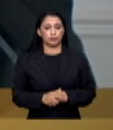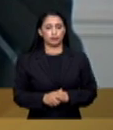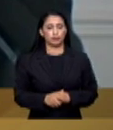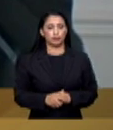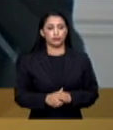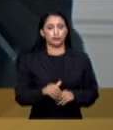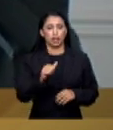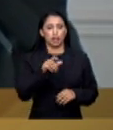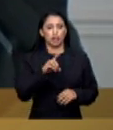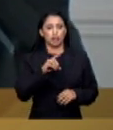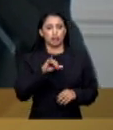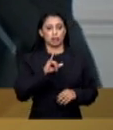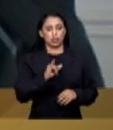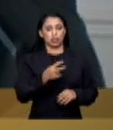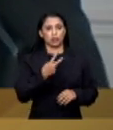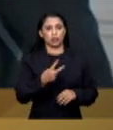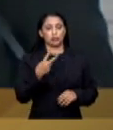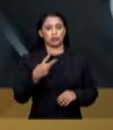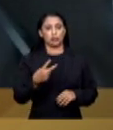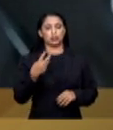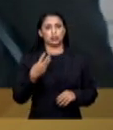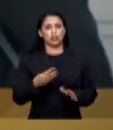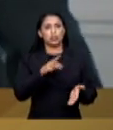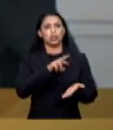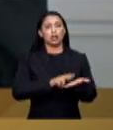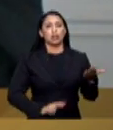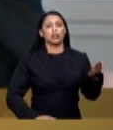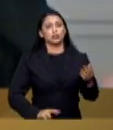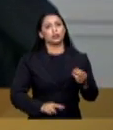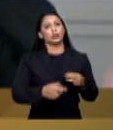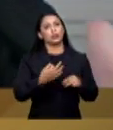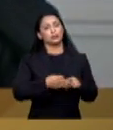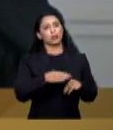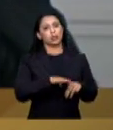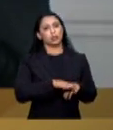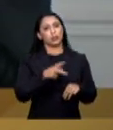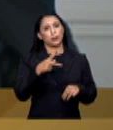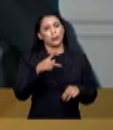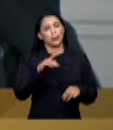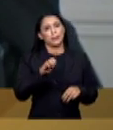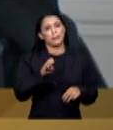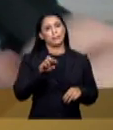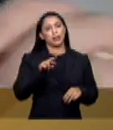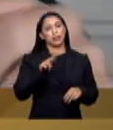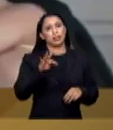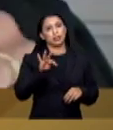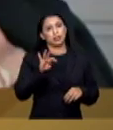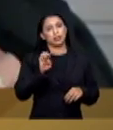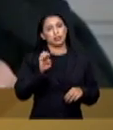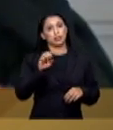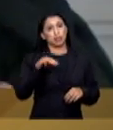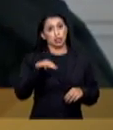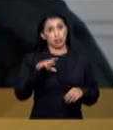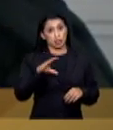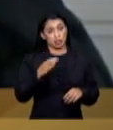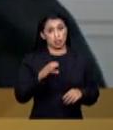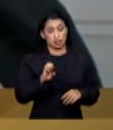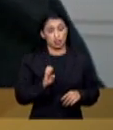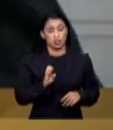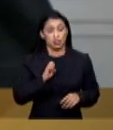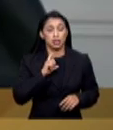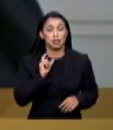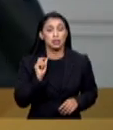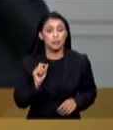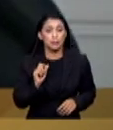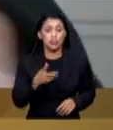ADI 223, redator para o acórdão, ministro Sepúlveda Pertence. Então, excepcionalmente é possível, mas eu ressalto aqui,